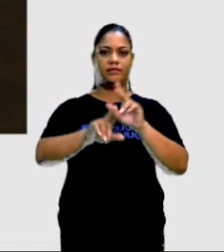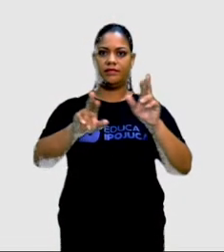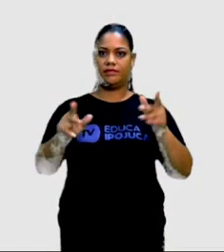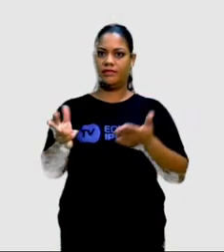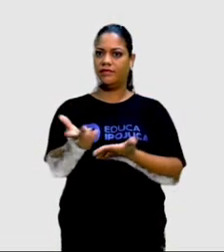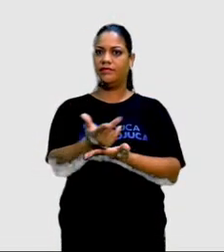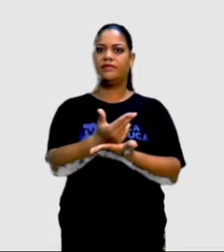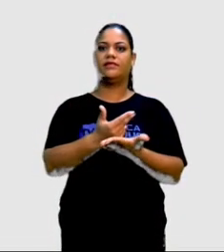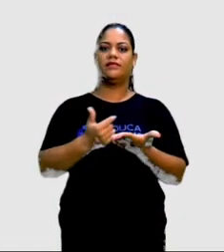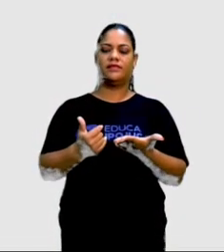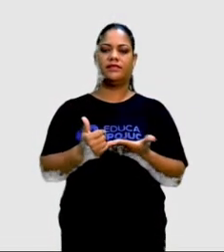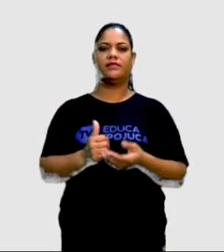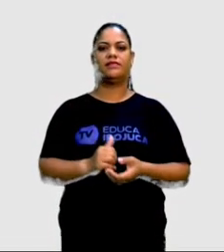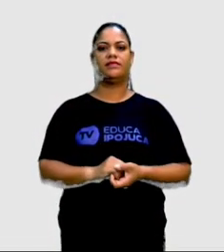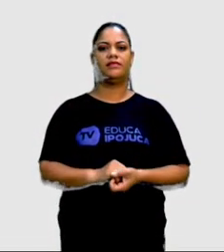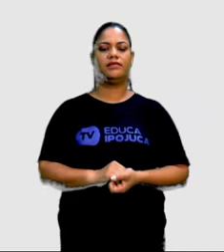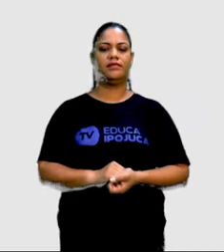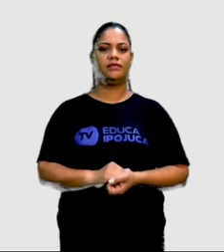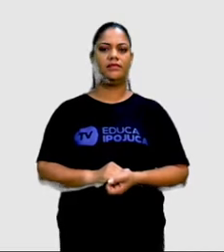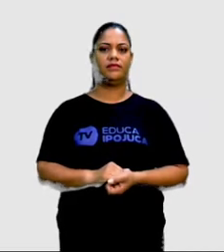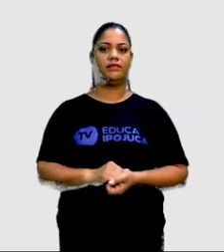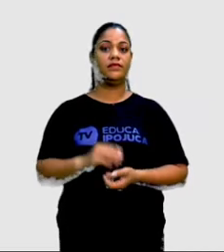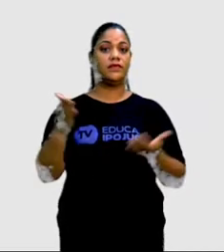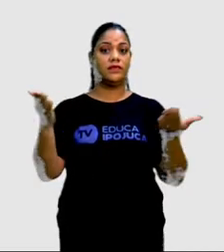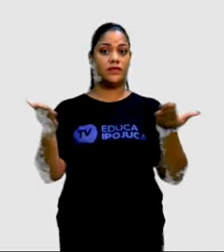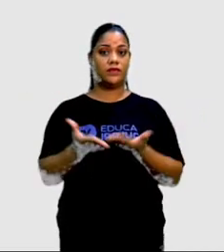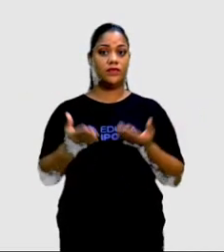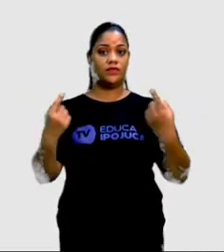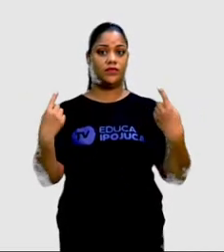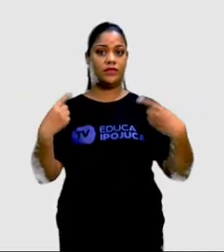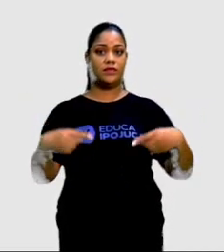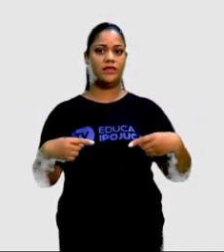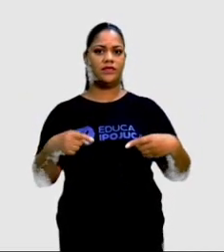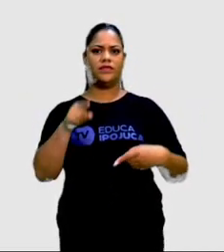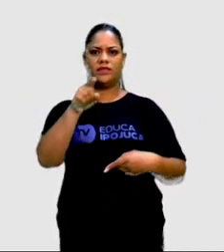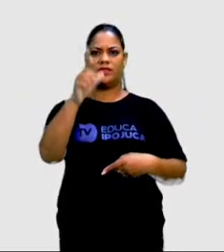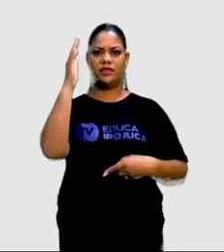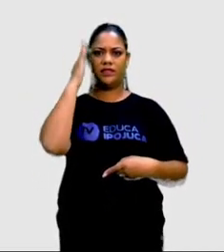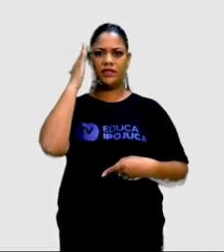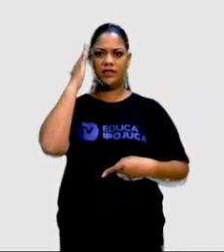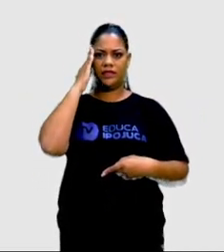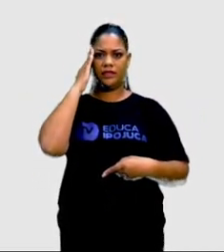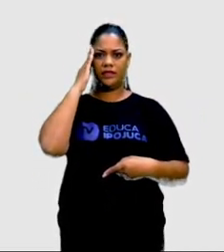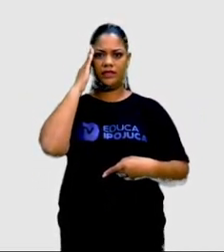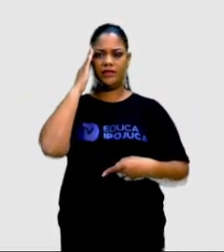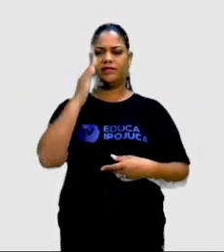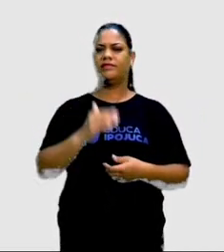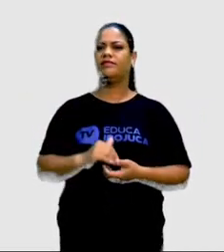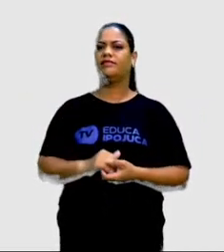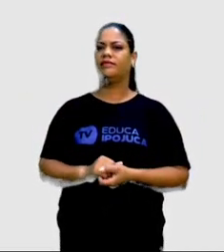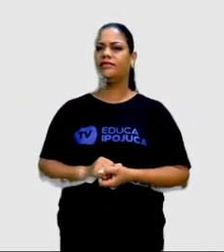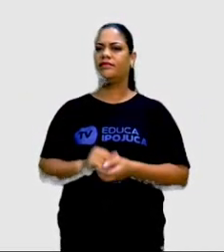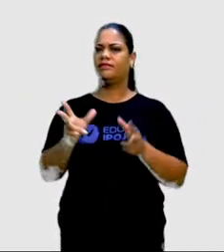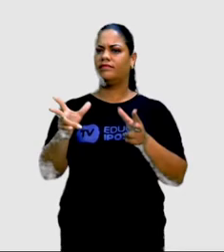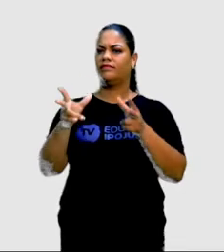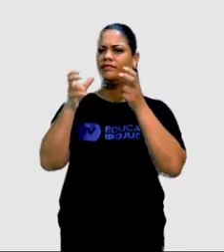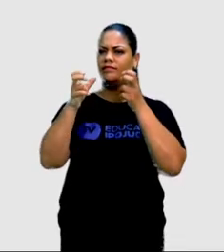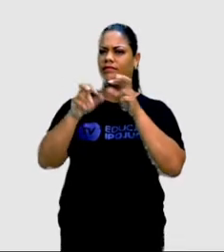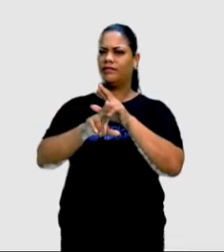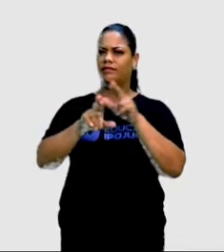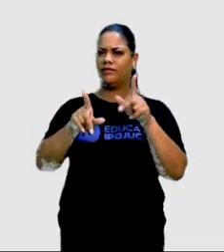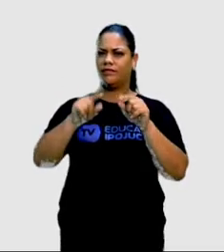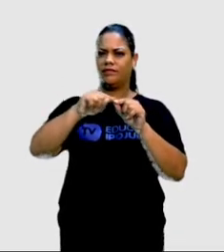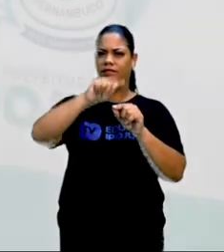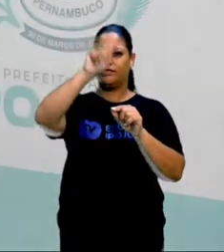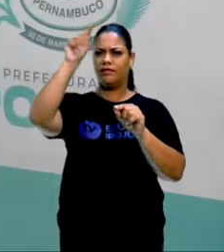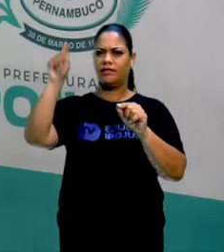tipos de desenhos. E no nosso desafio de hoje, vocês entenderam a nossa aula? Perceberam a diferença